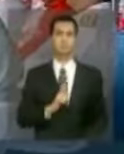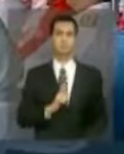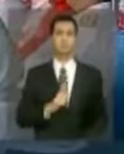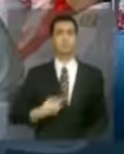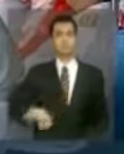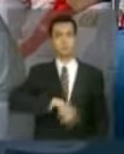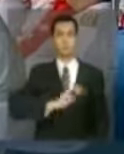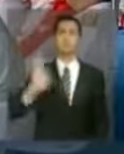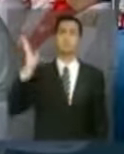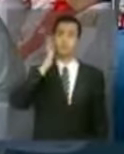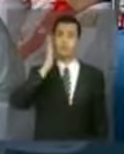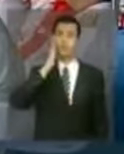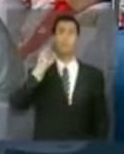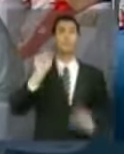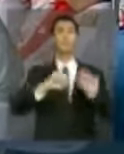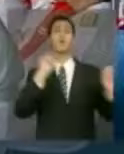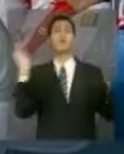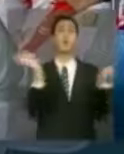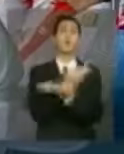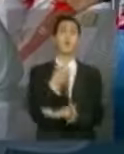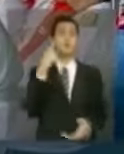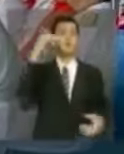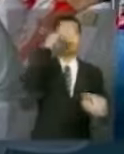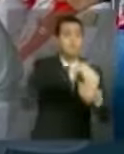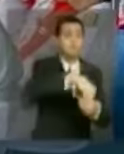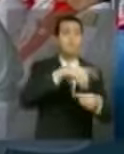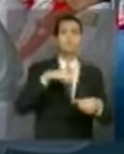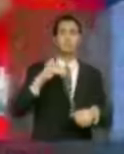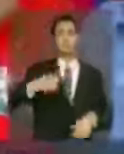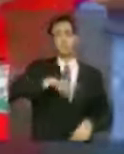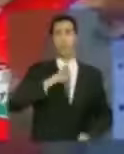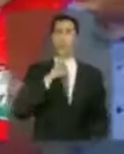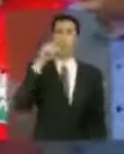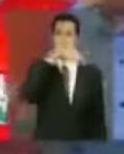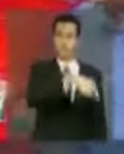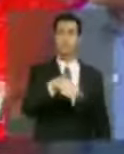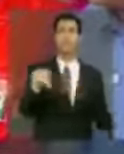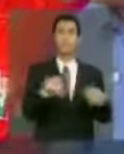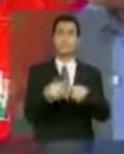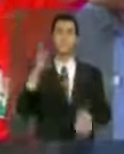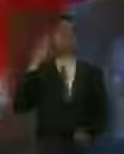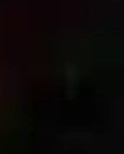sabe o que acontece lá dentro e a gente decide muitas das coisas que ela vai fazer.